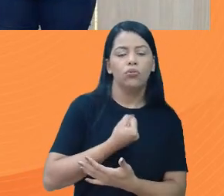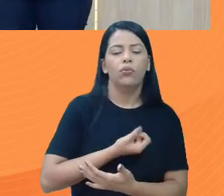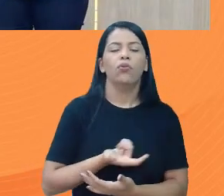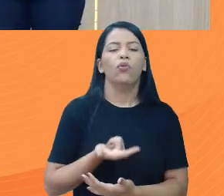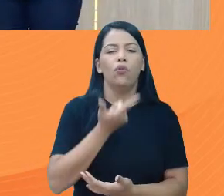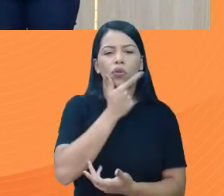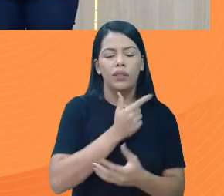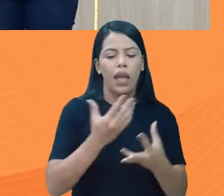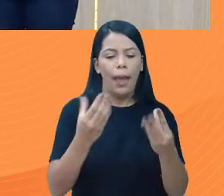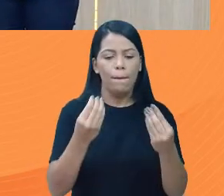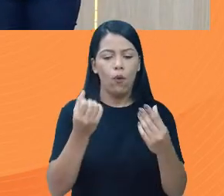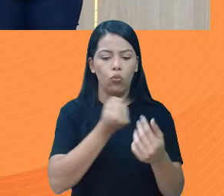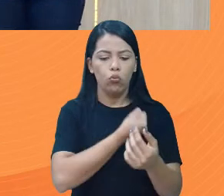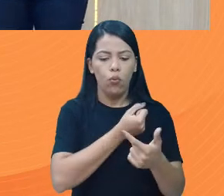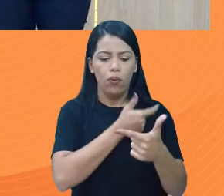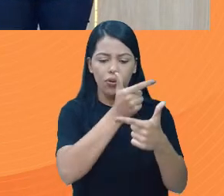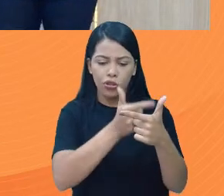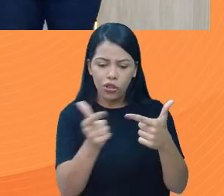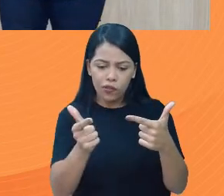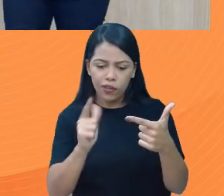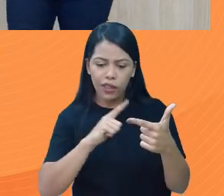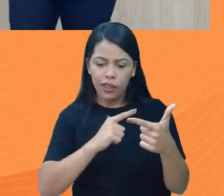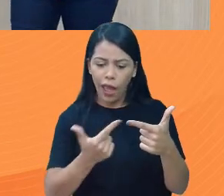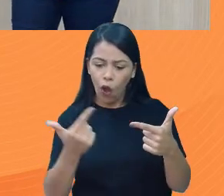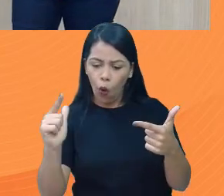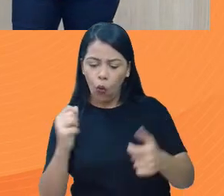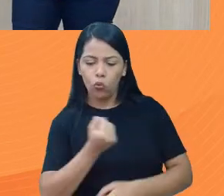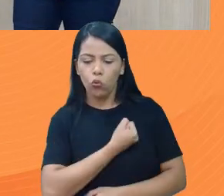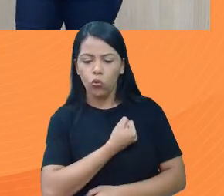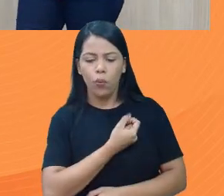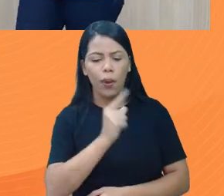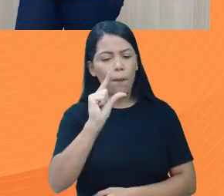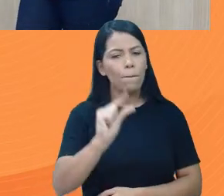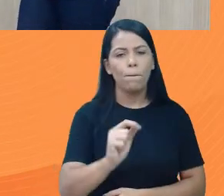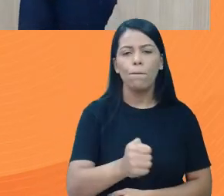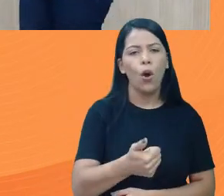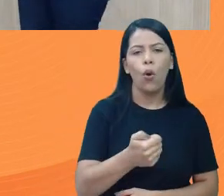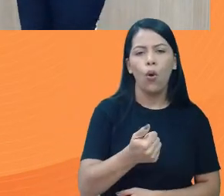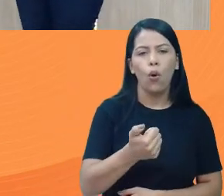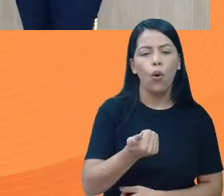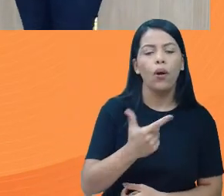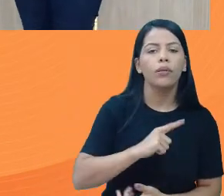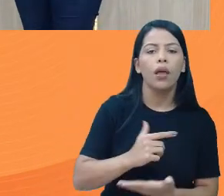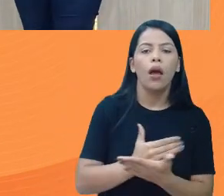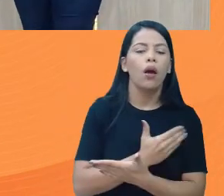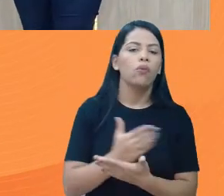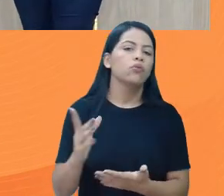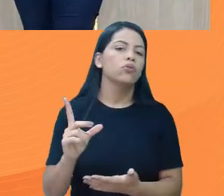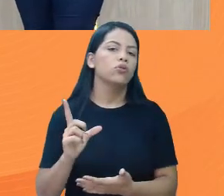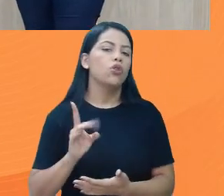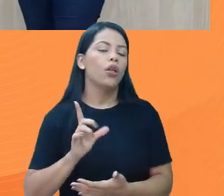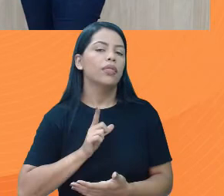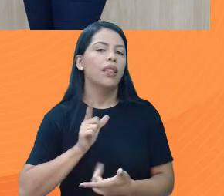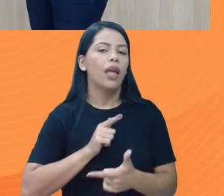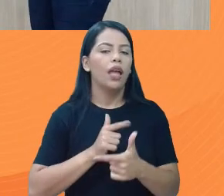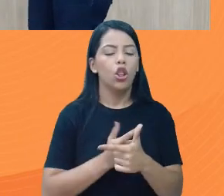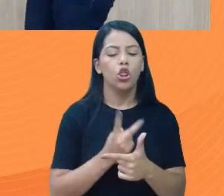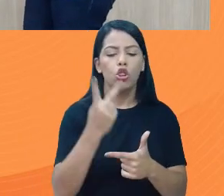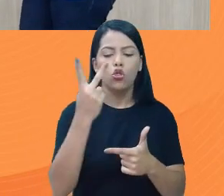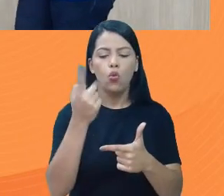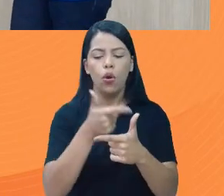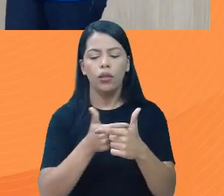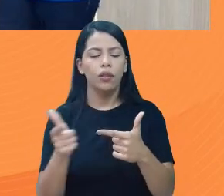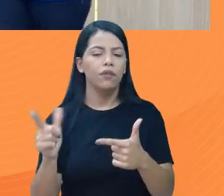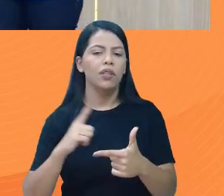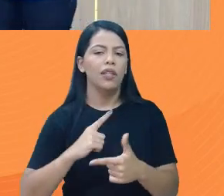muitos divisores, existem números que têm poucos divisores, existem números que só têm 2 divisores e existe ali o